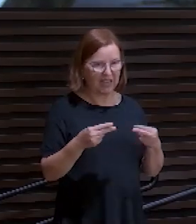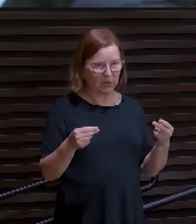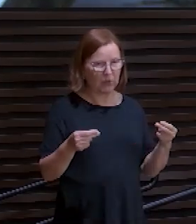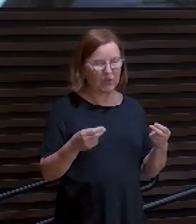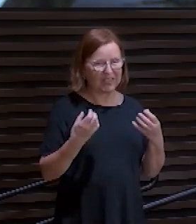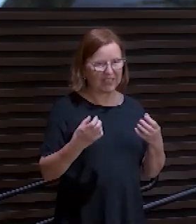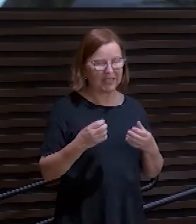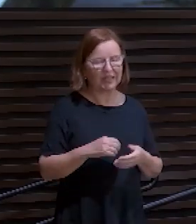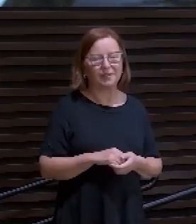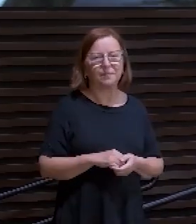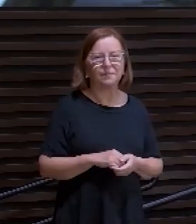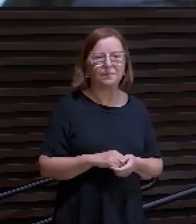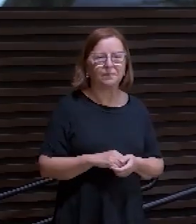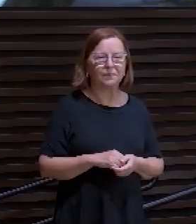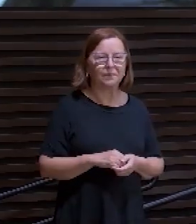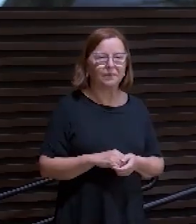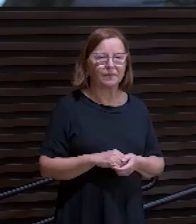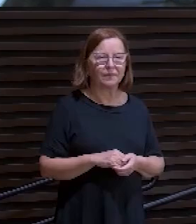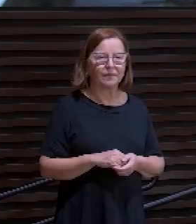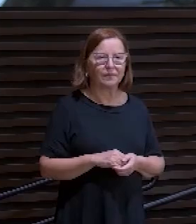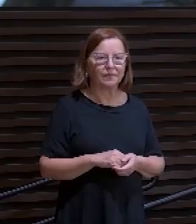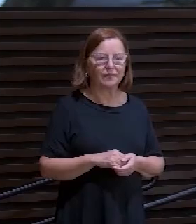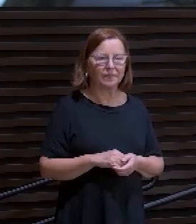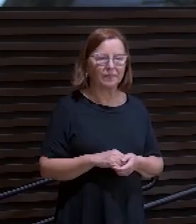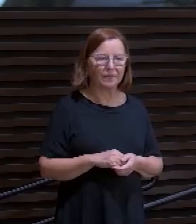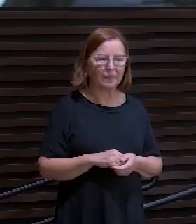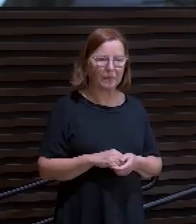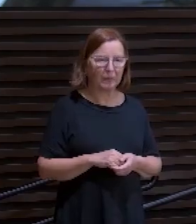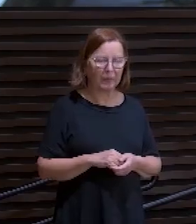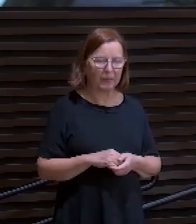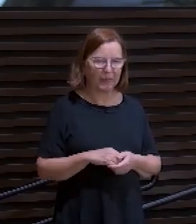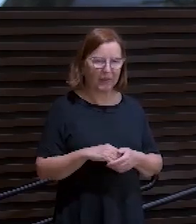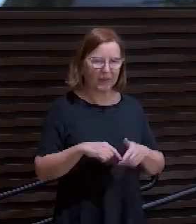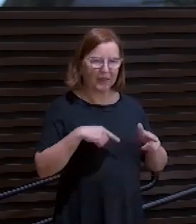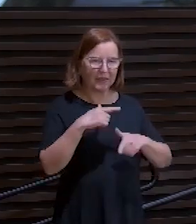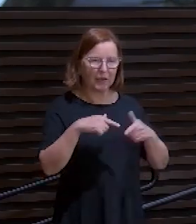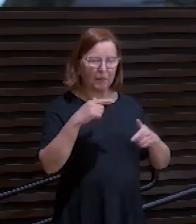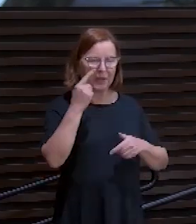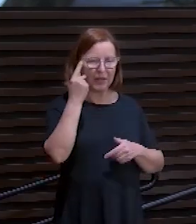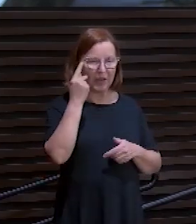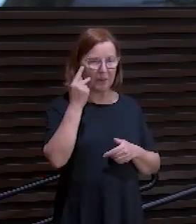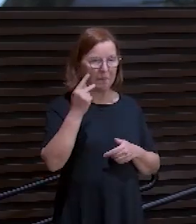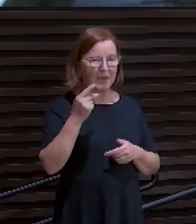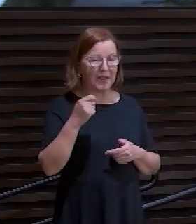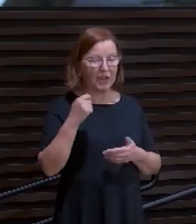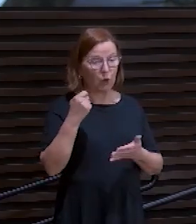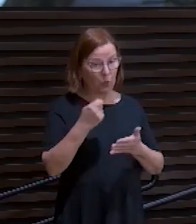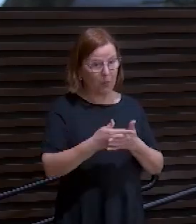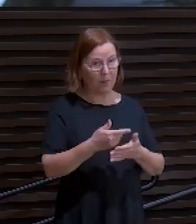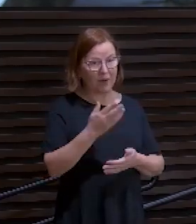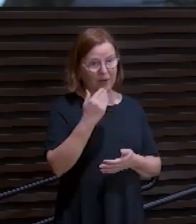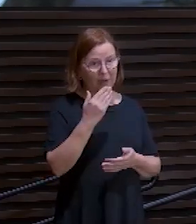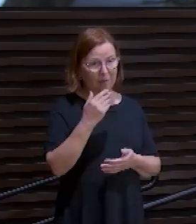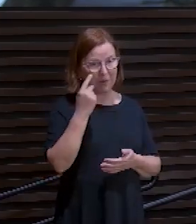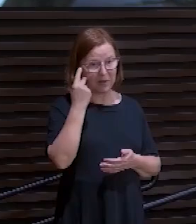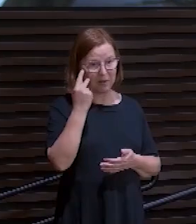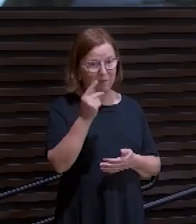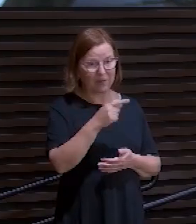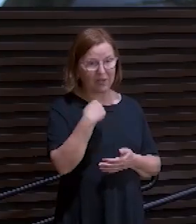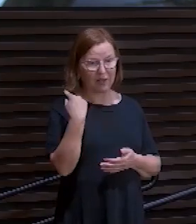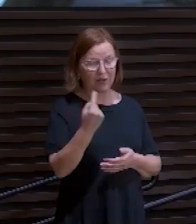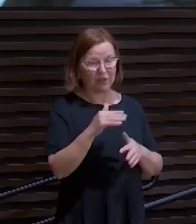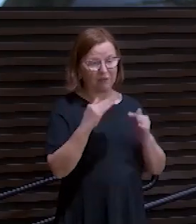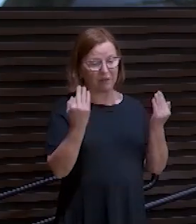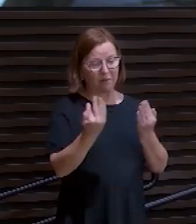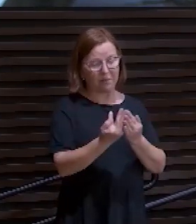Trabalhar para trazer o pão para a mesa da nossa casa é bom. Mas é melhor